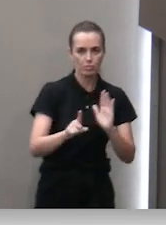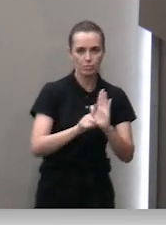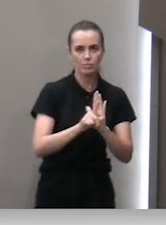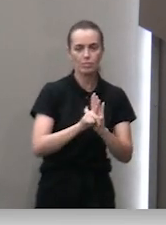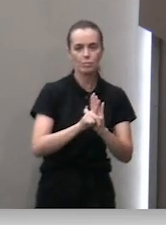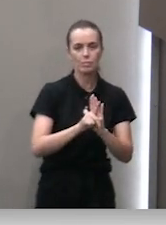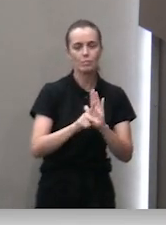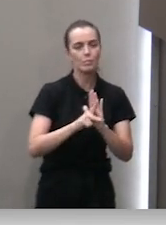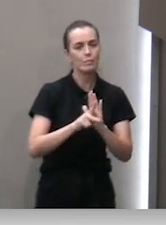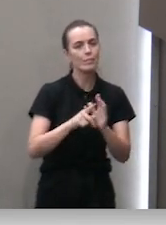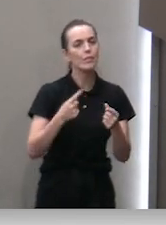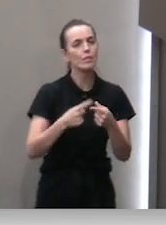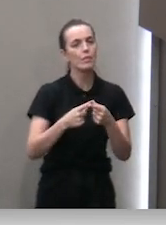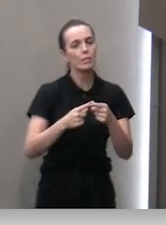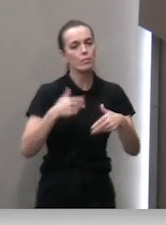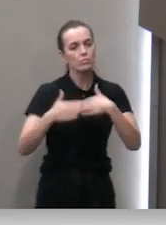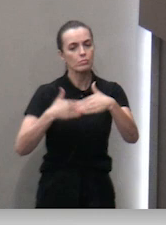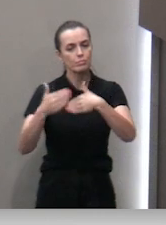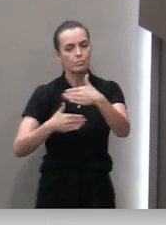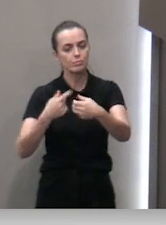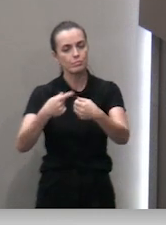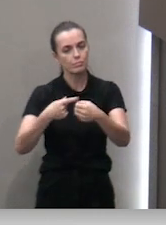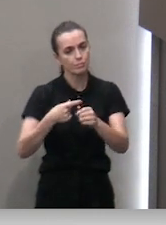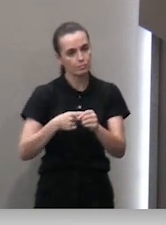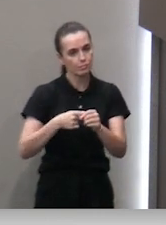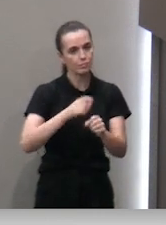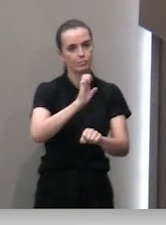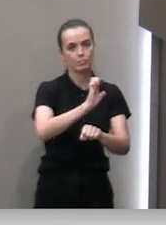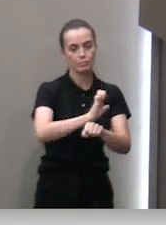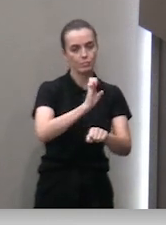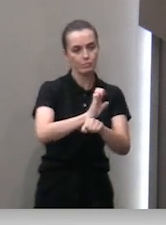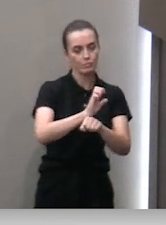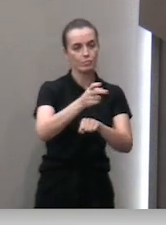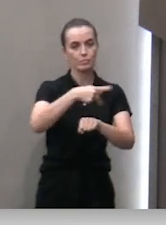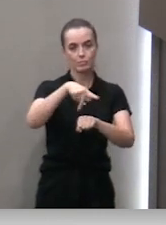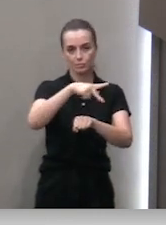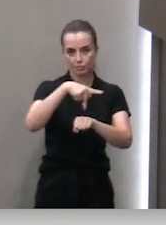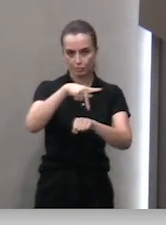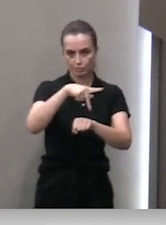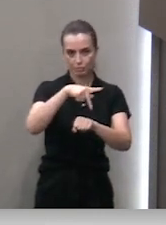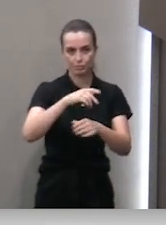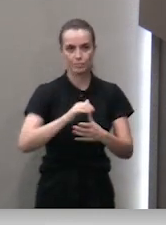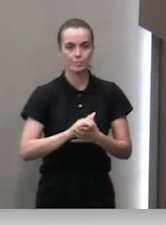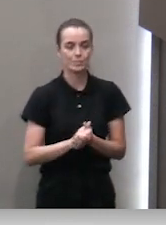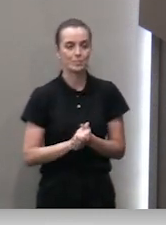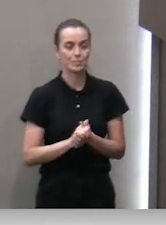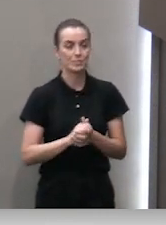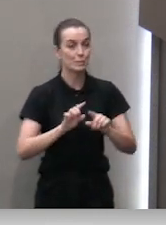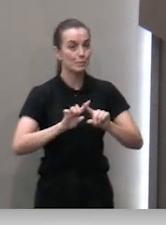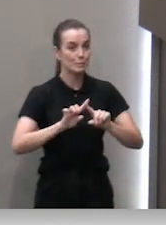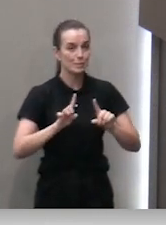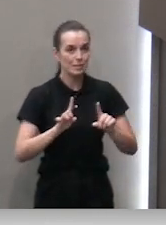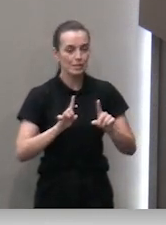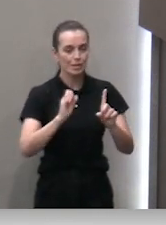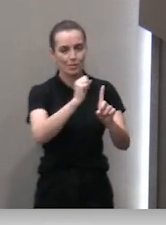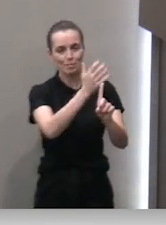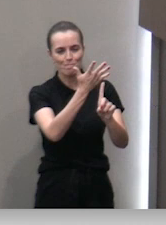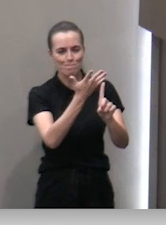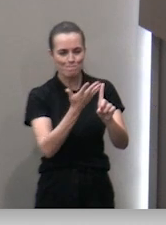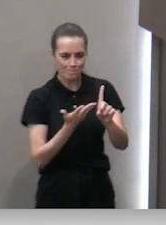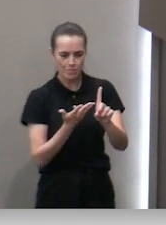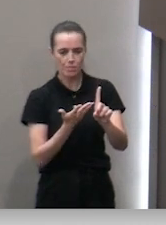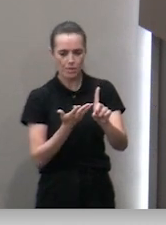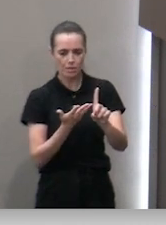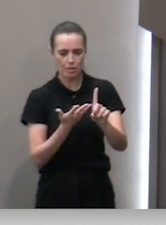desenvolvimento de um município, de um estado e de um país. Mas homenagear um